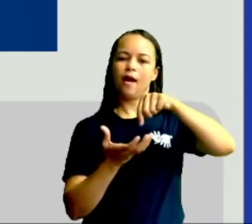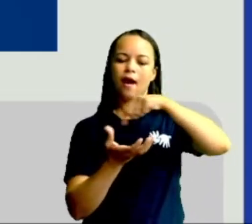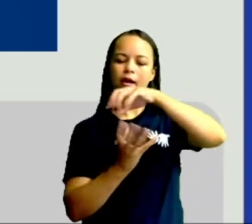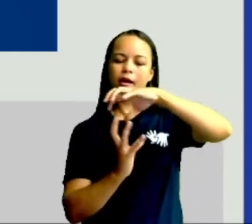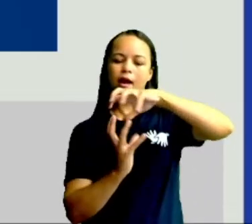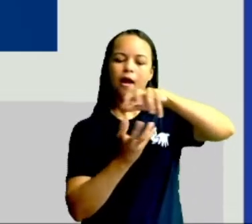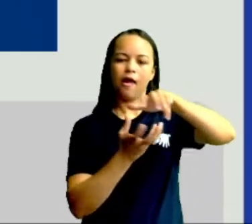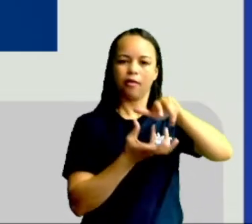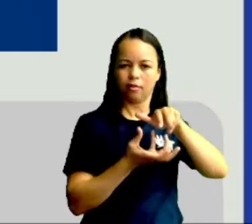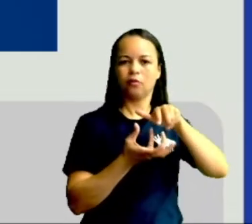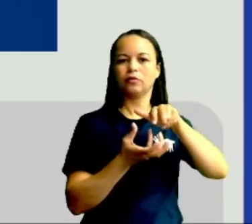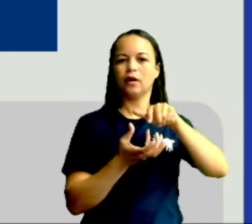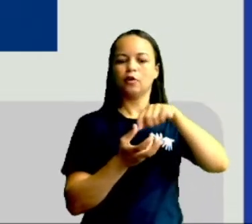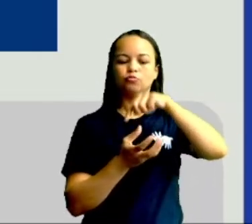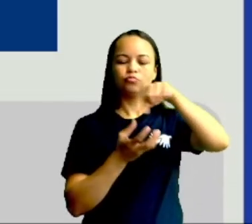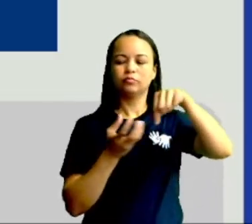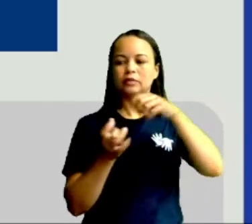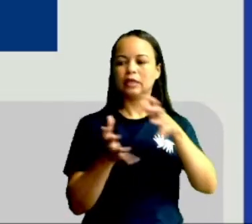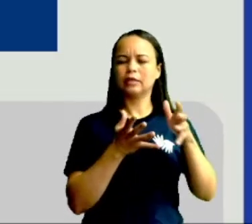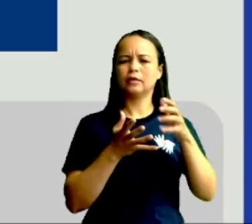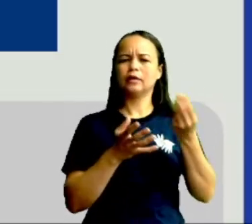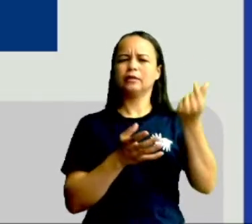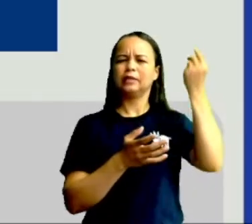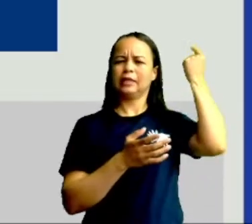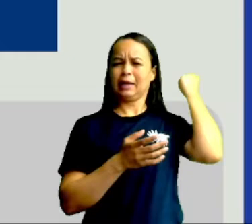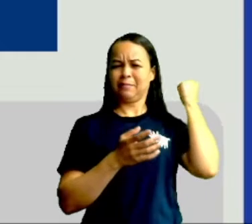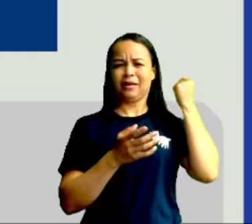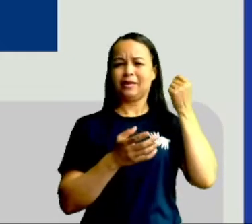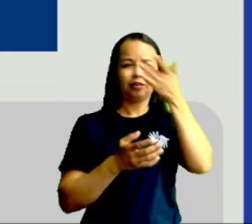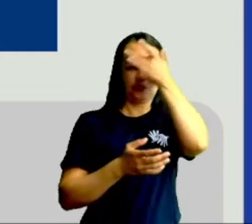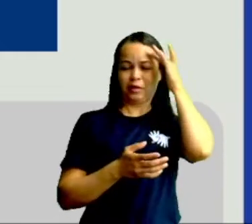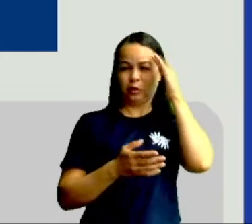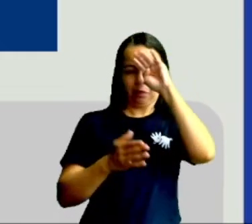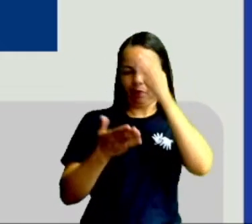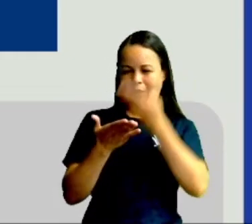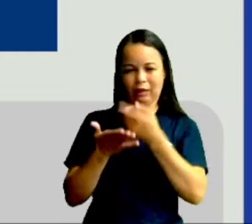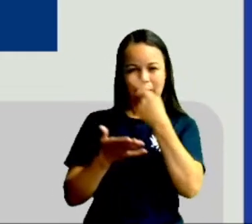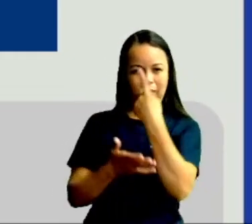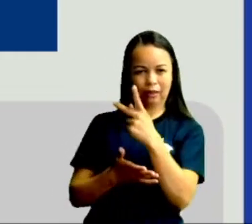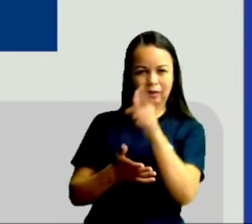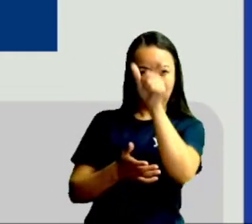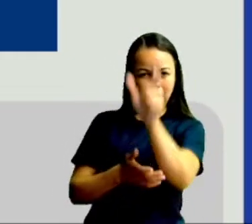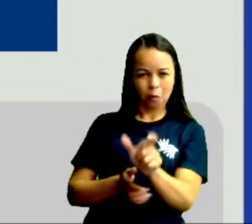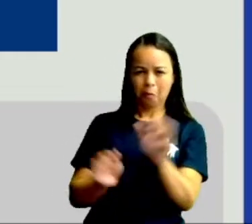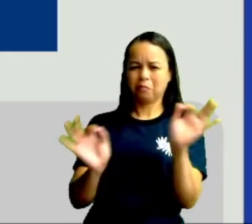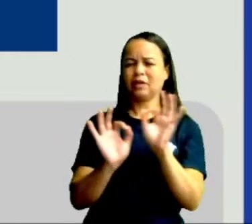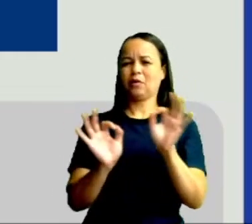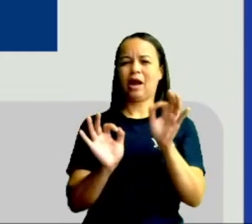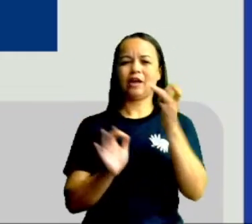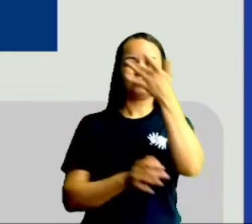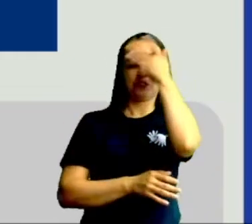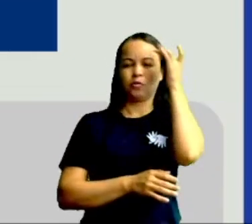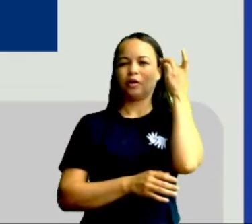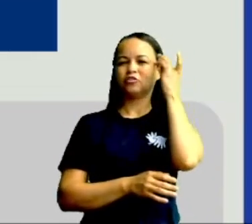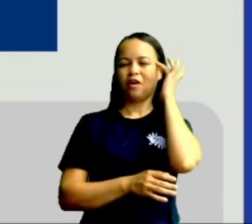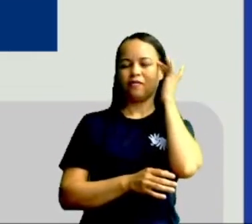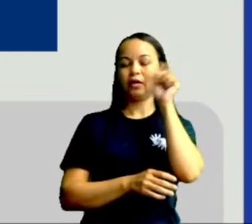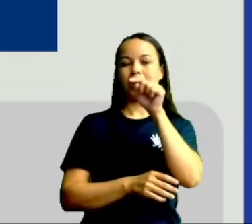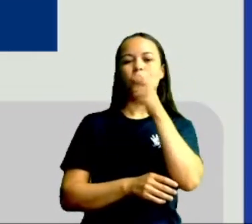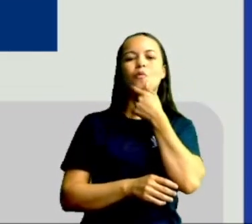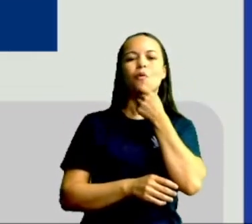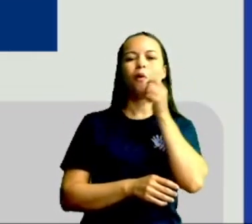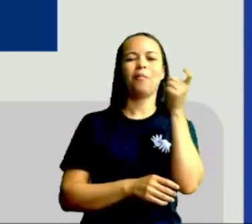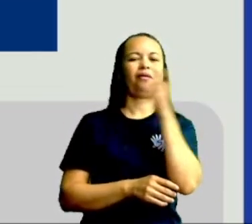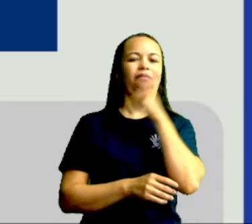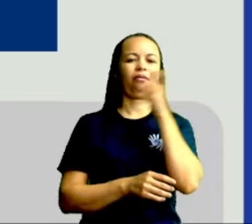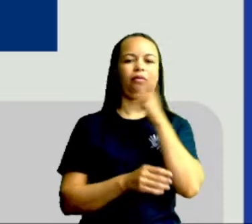mesma. Na época, ninguém acreditou em Galileu e acharam que ele estava mentindo. O tempo